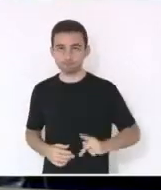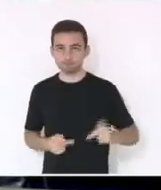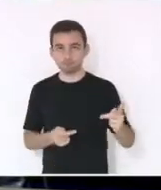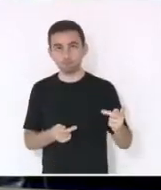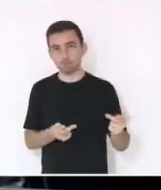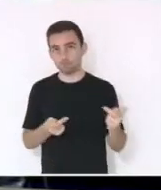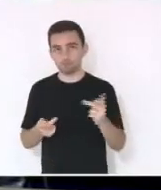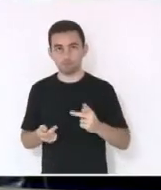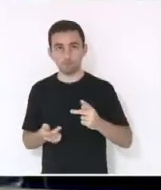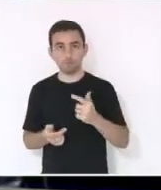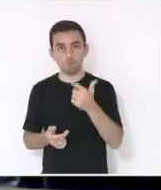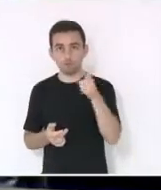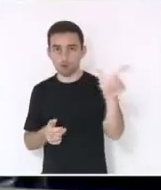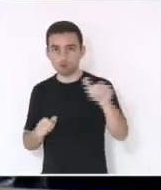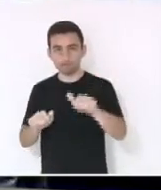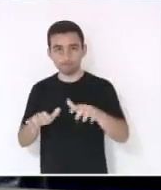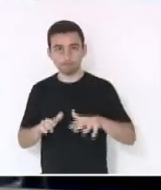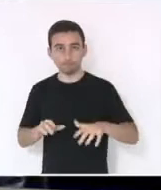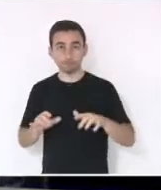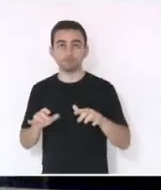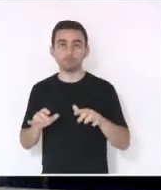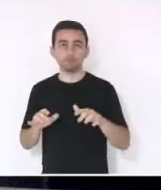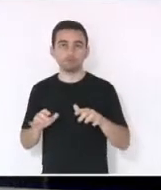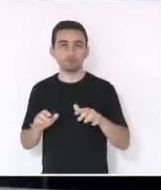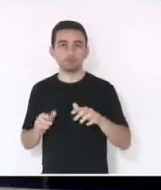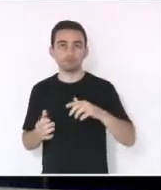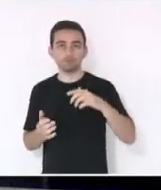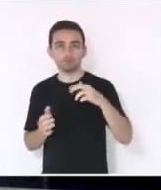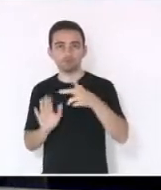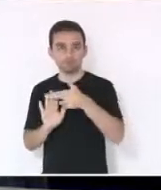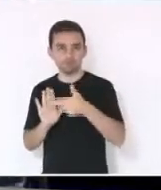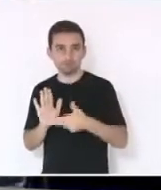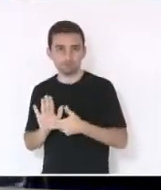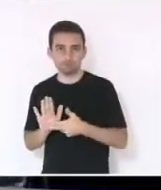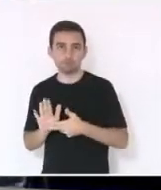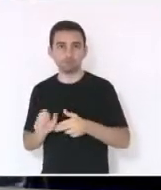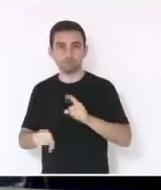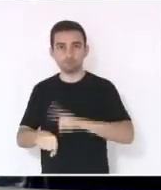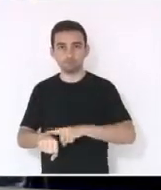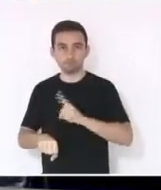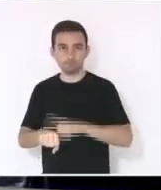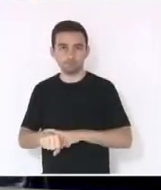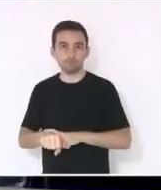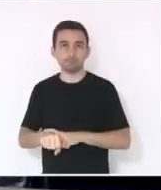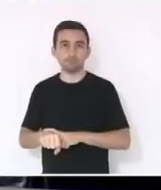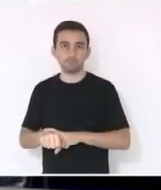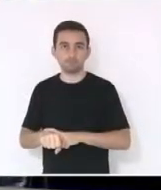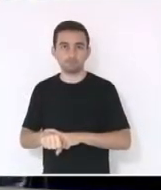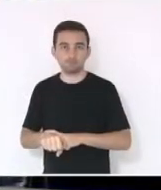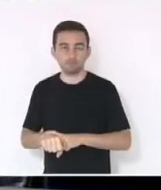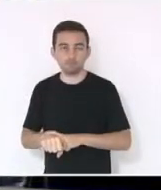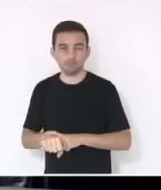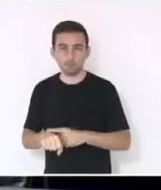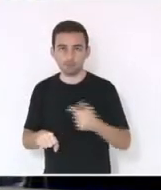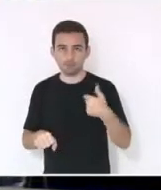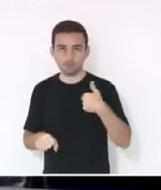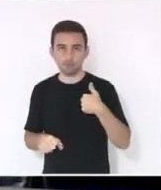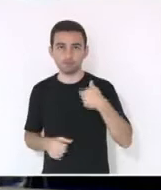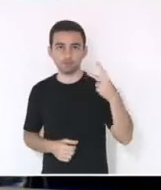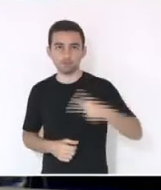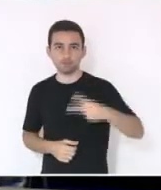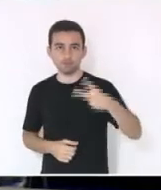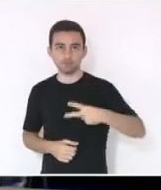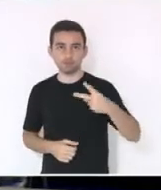outra sessão ordinária para o dia seguinte, no horário regimental, para constar, eu, segundo